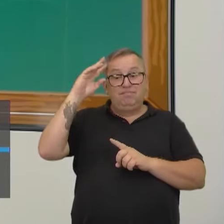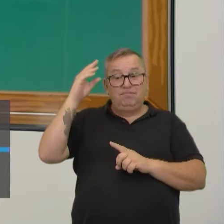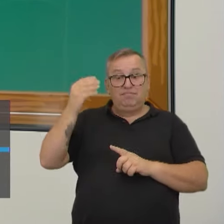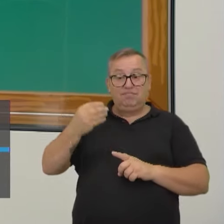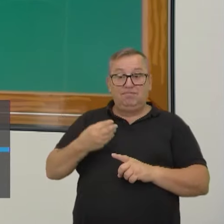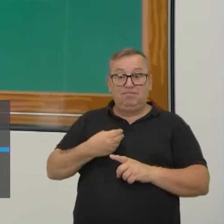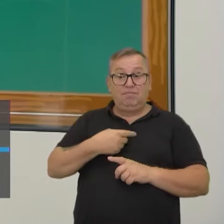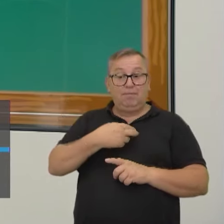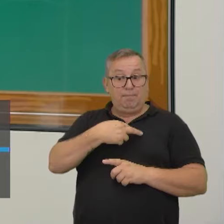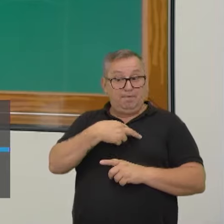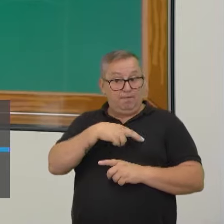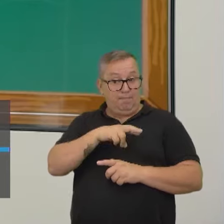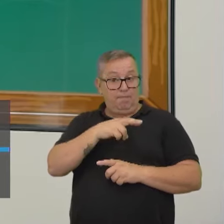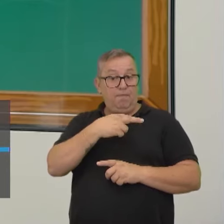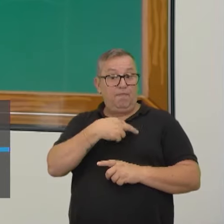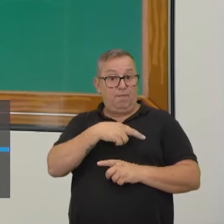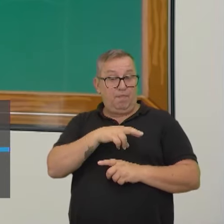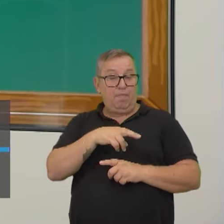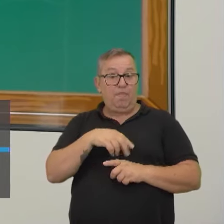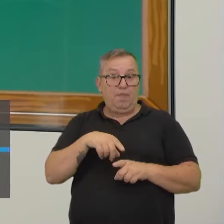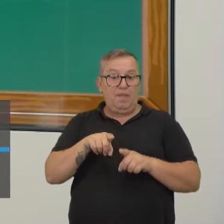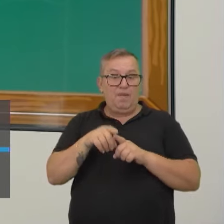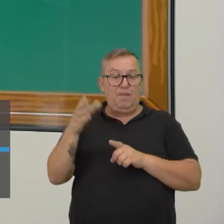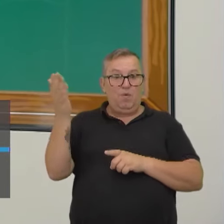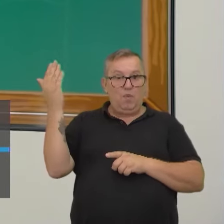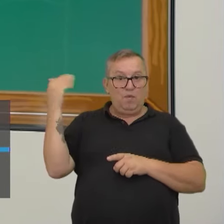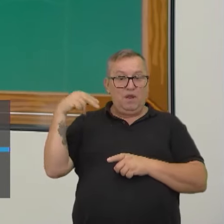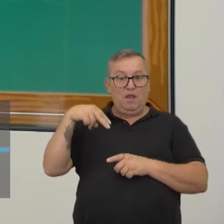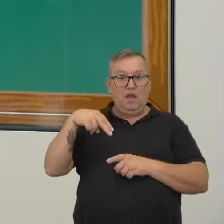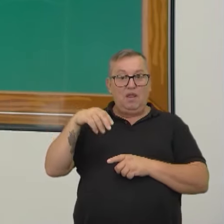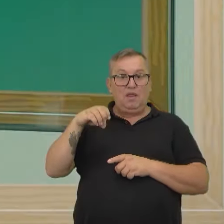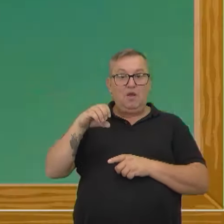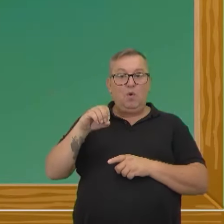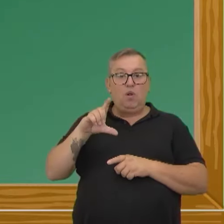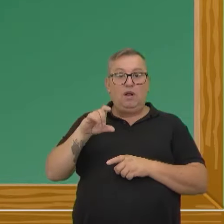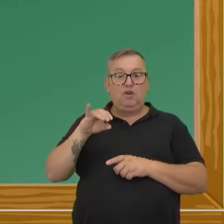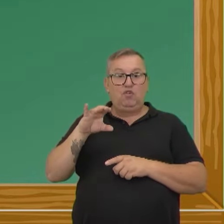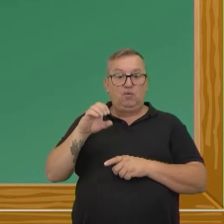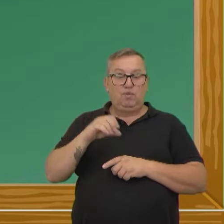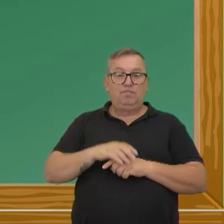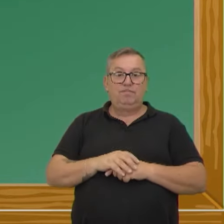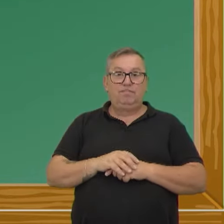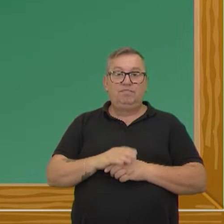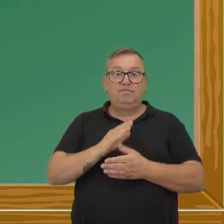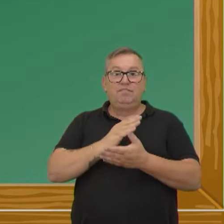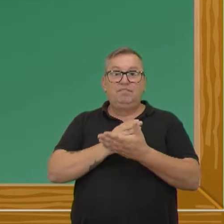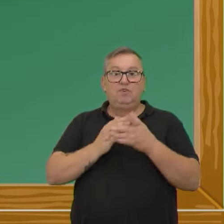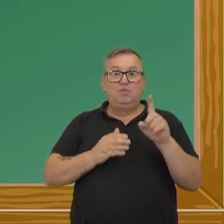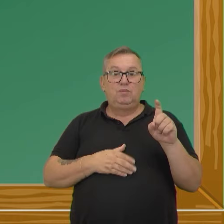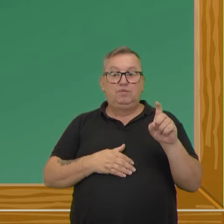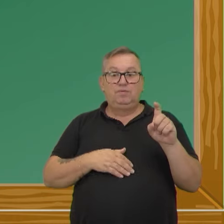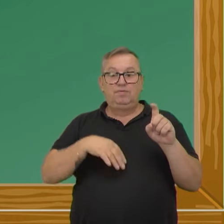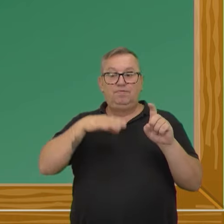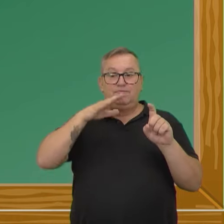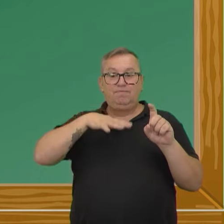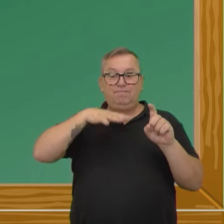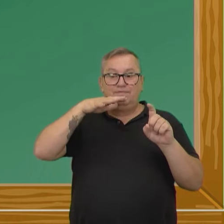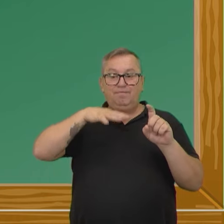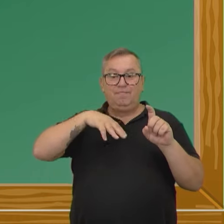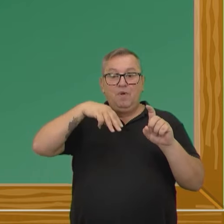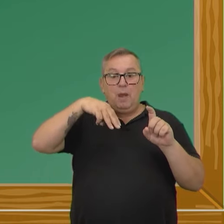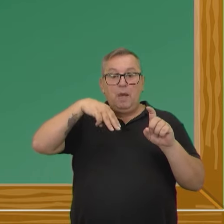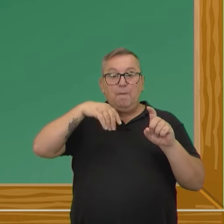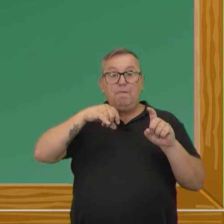espiritual, religiosa. A gente começa lá no Neolítico. Dá uma olhadinha. Aí a gente começa os mitos, né? O homem começa com os mitos. O que